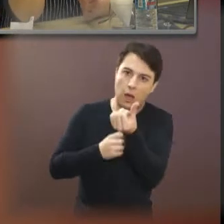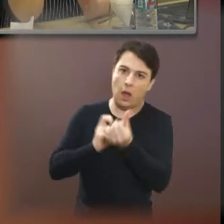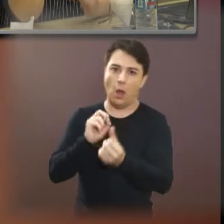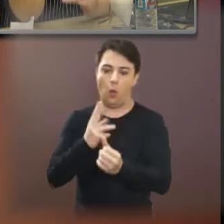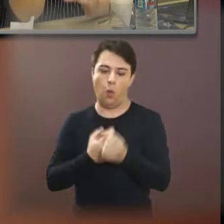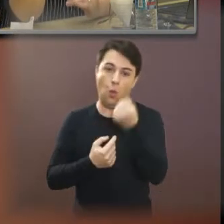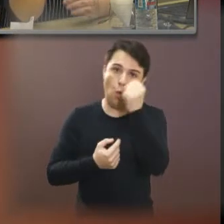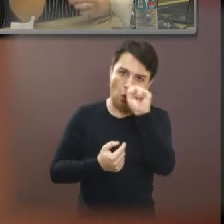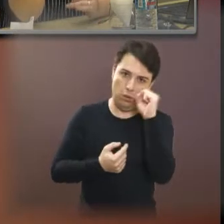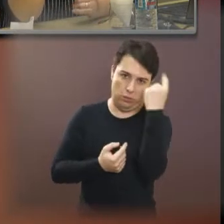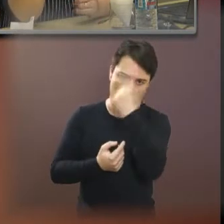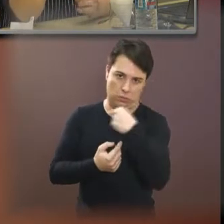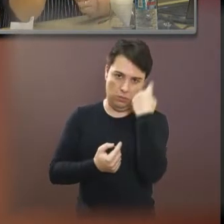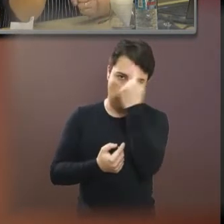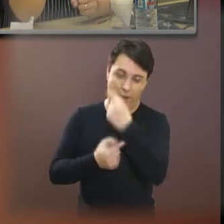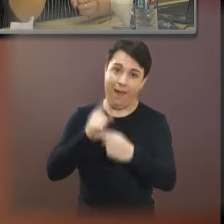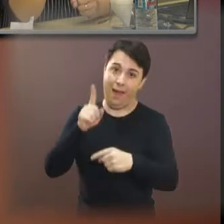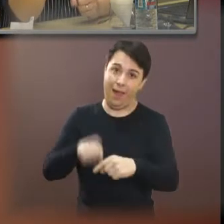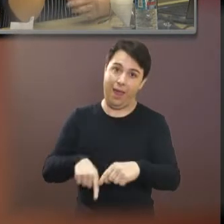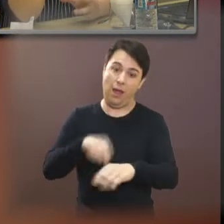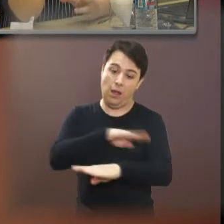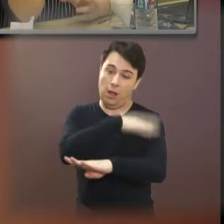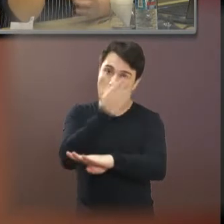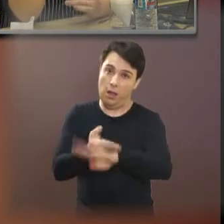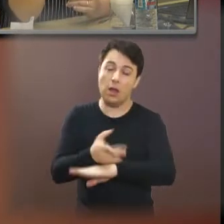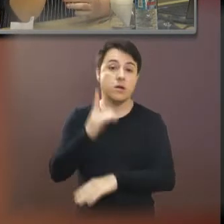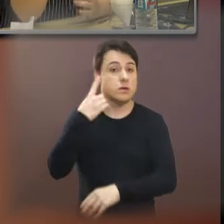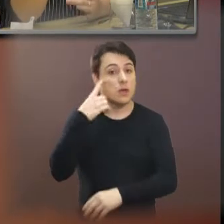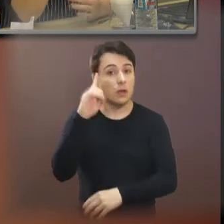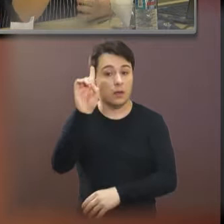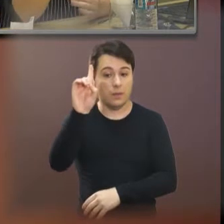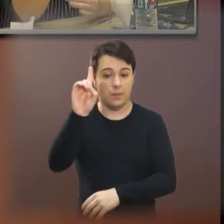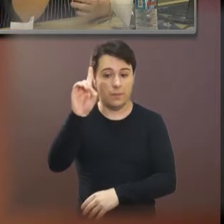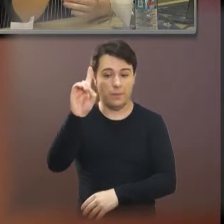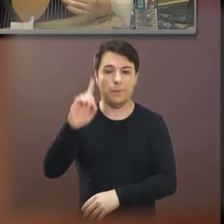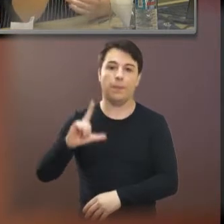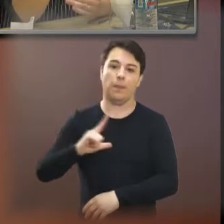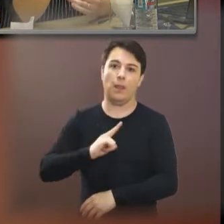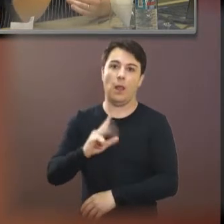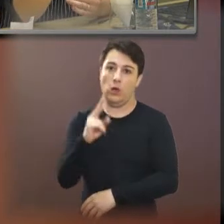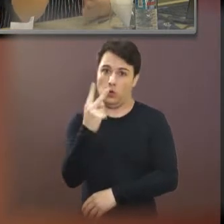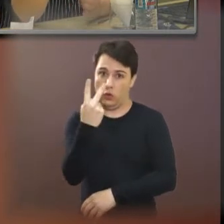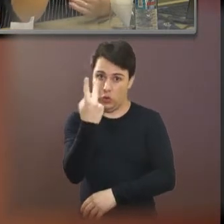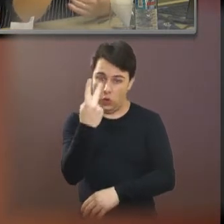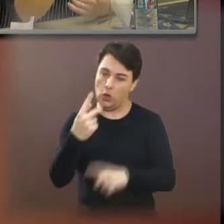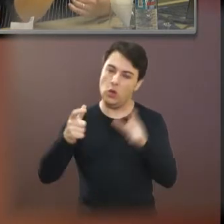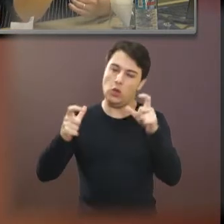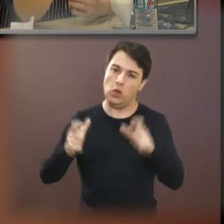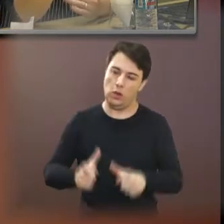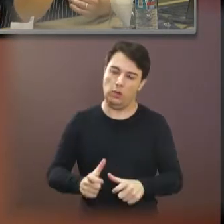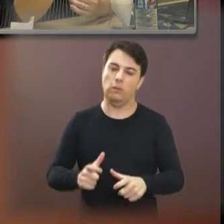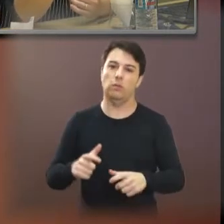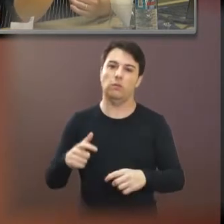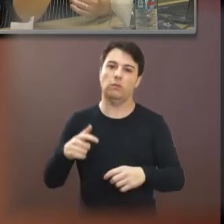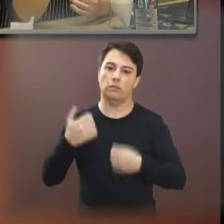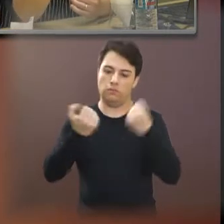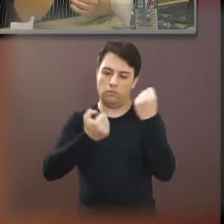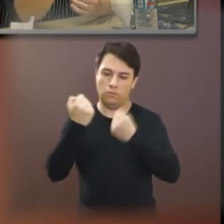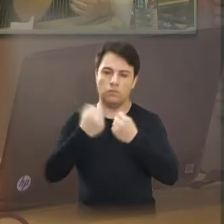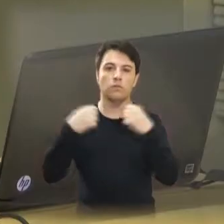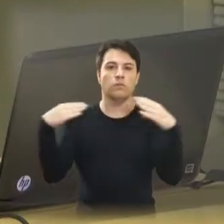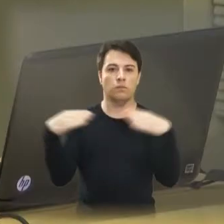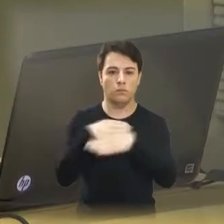diurno, que é o período de mais intensidade. Essa via ela tem 2 modais potenciais de veículos